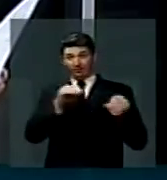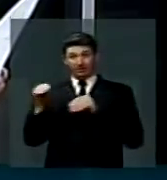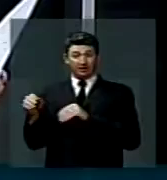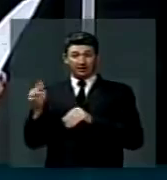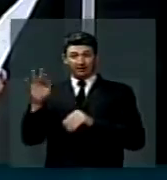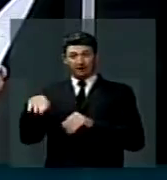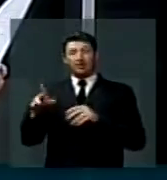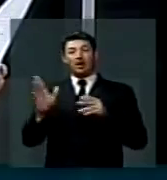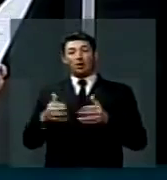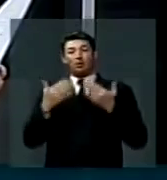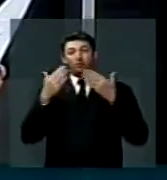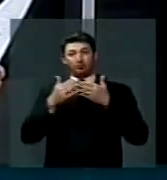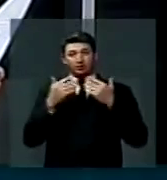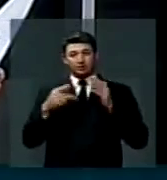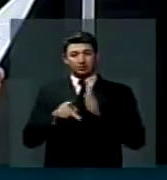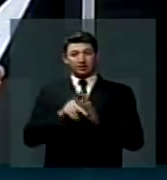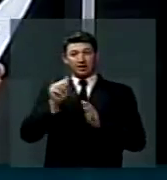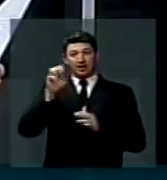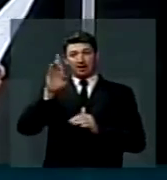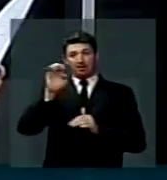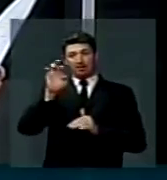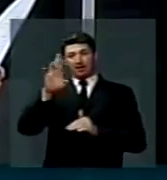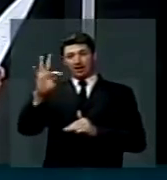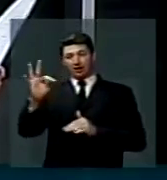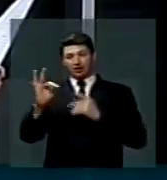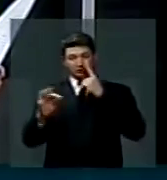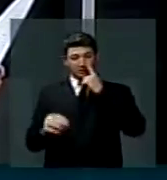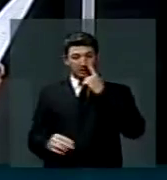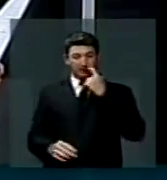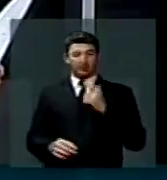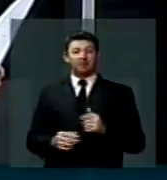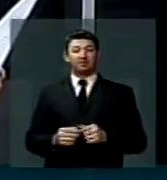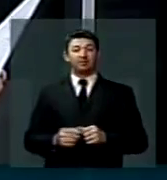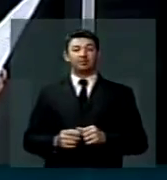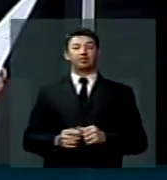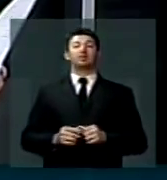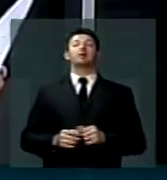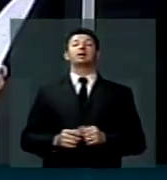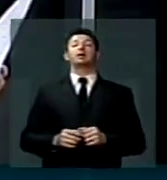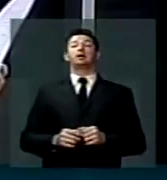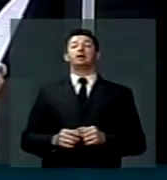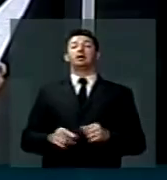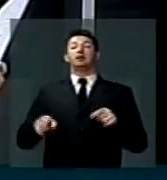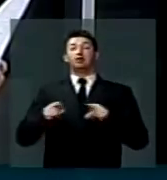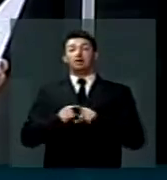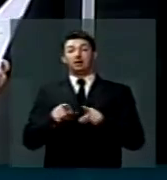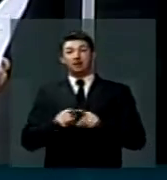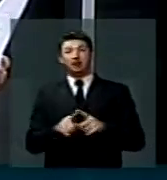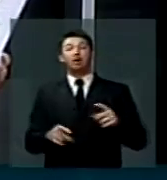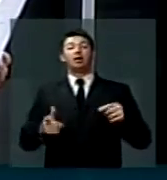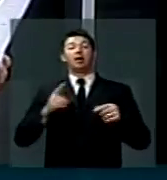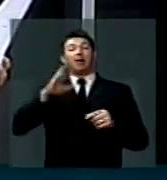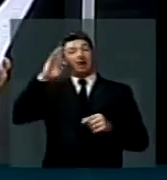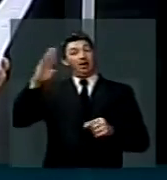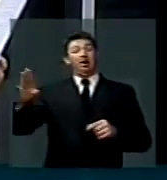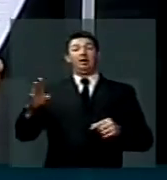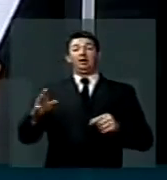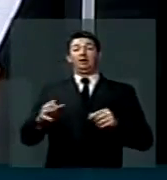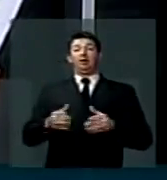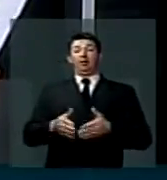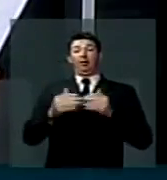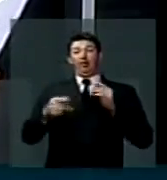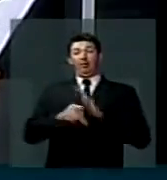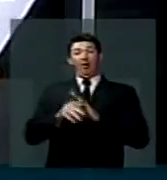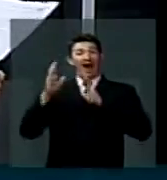ao pleito apresentado pela ABERT e as associações estaduais do patronato, como uma das principais pautas do setor de